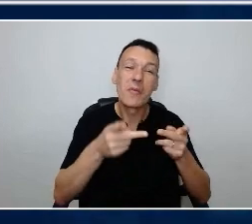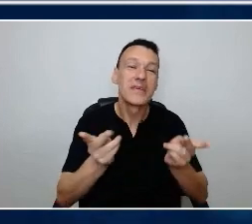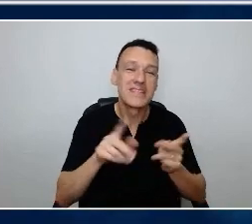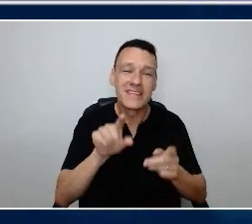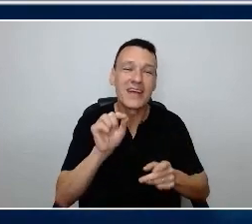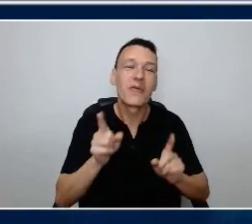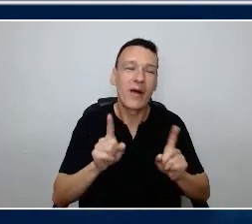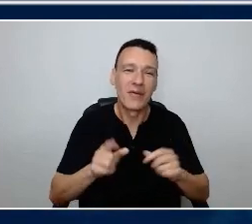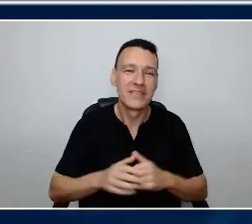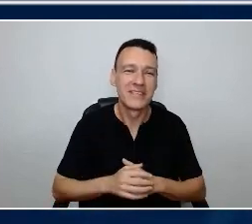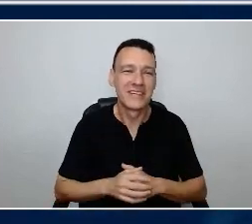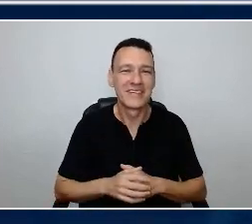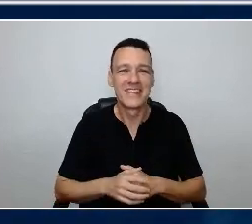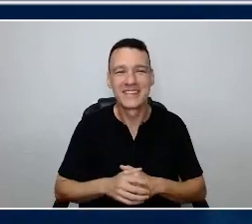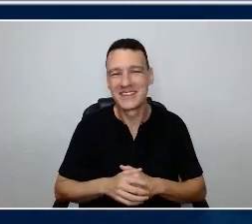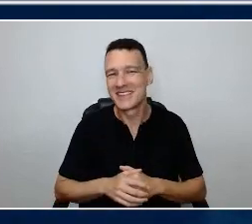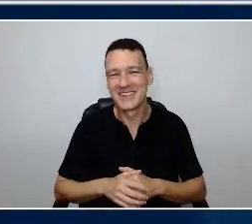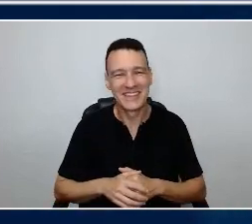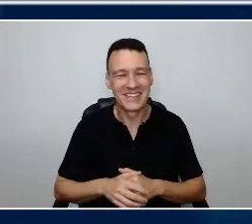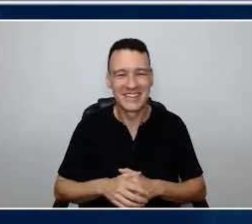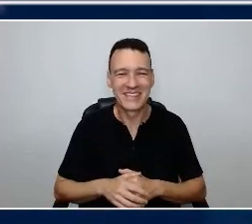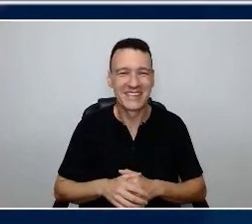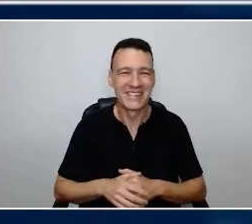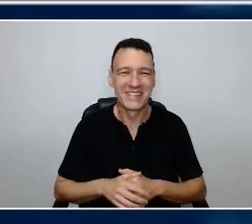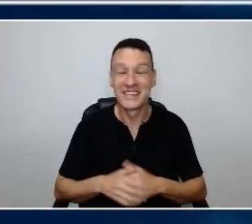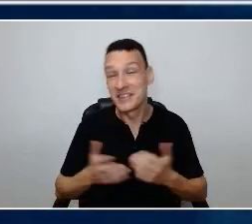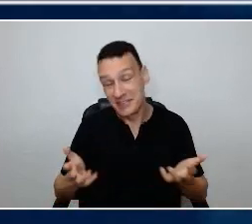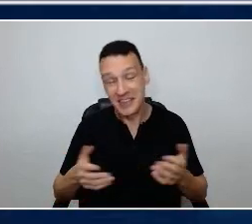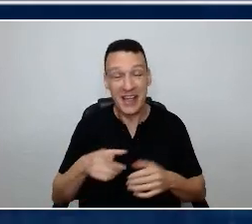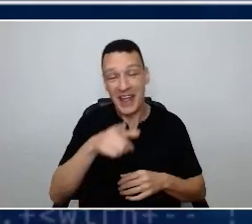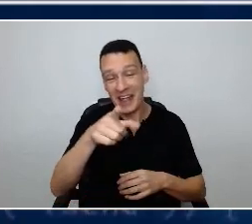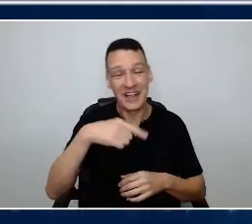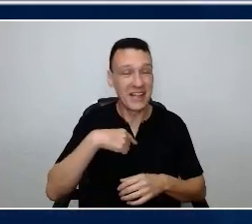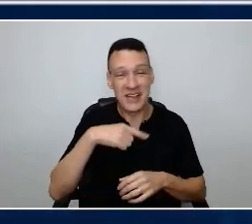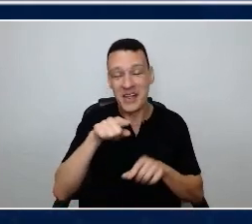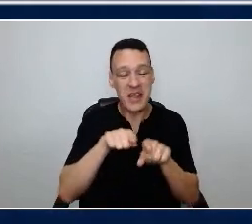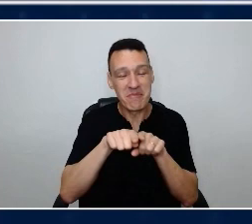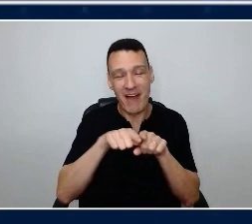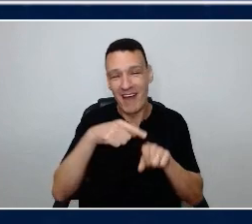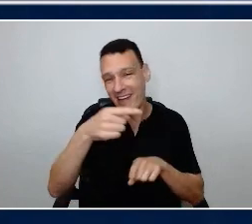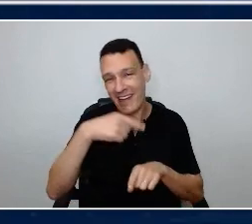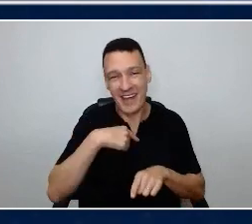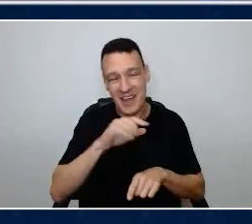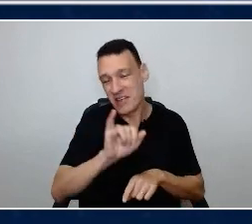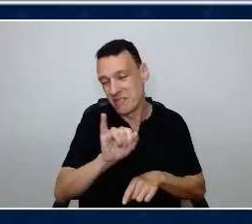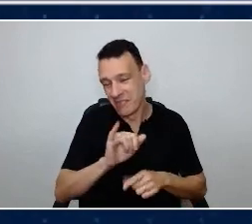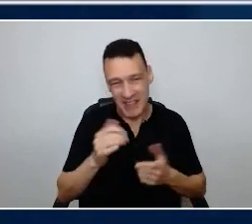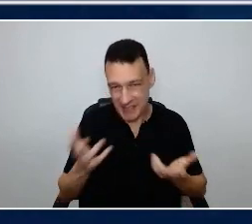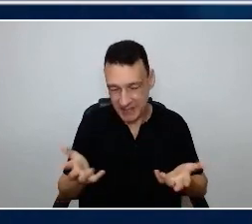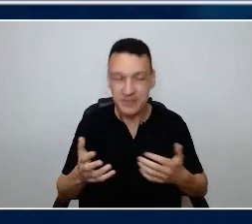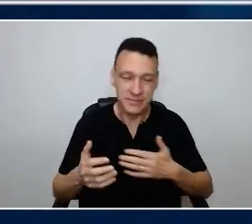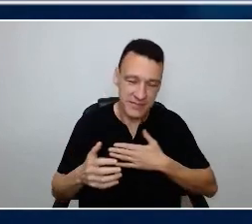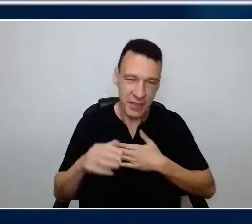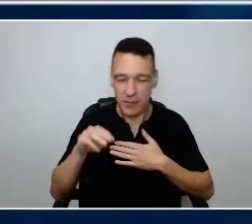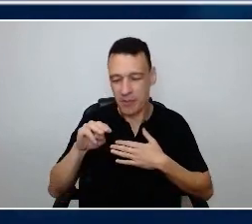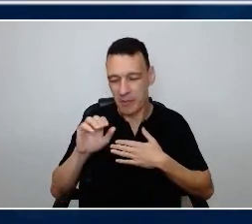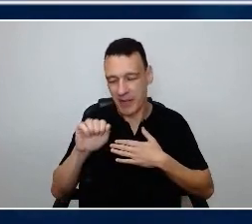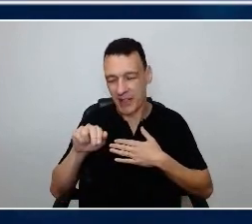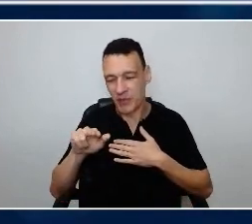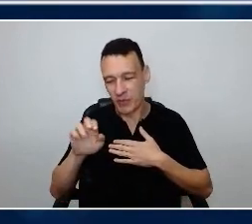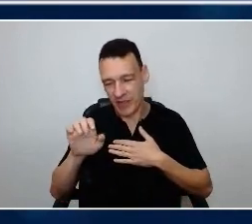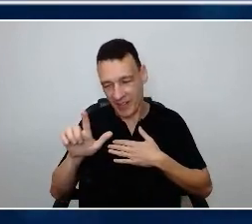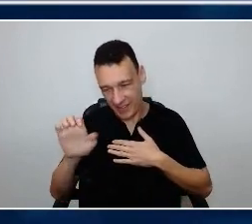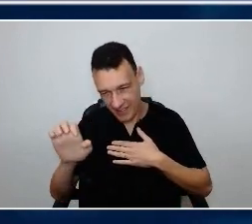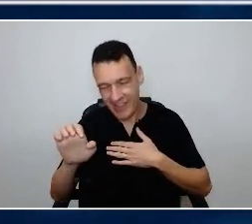pizza é ela é minha irmã então é ela sabe sou Emanuele sou irmã de Alice eh parabéns pela sua